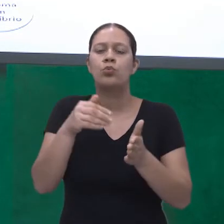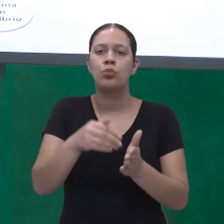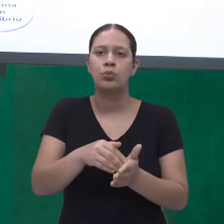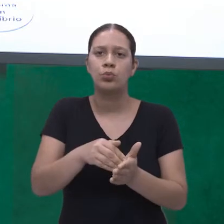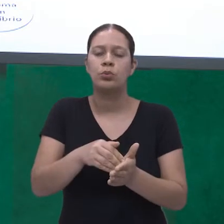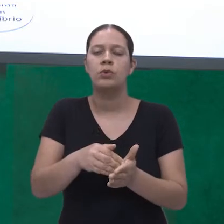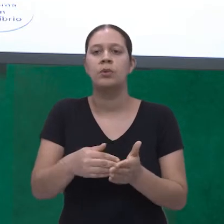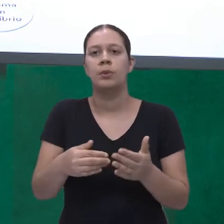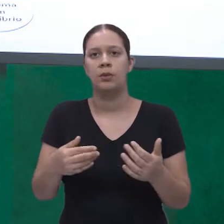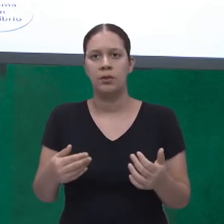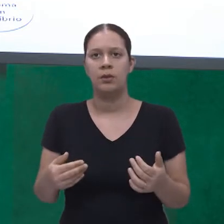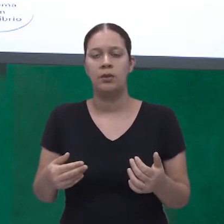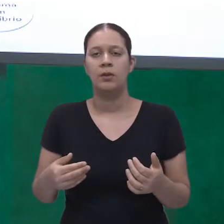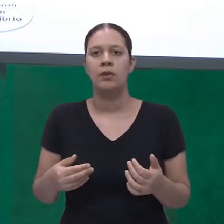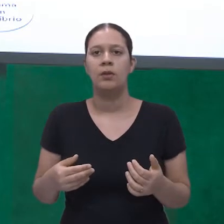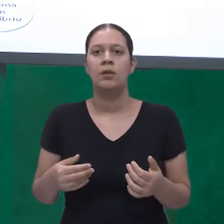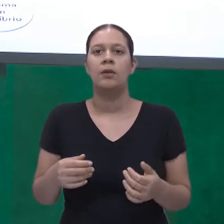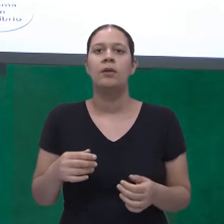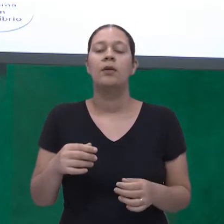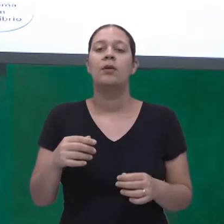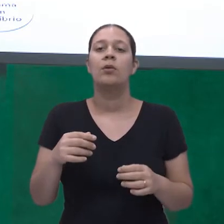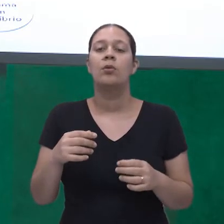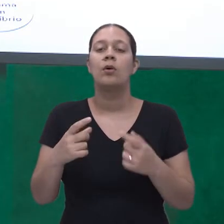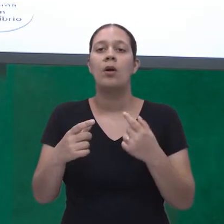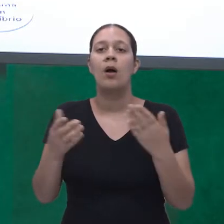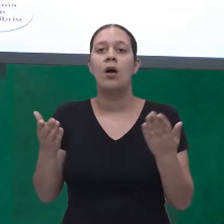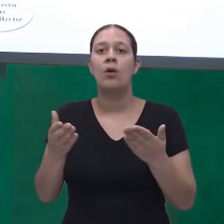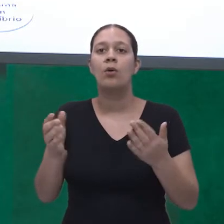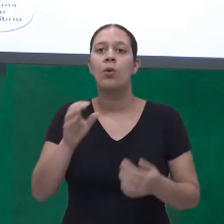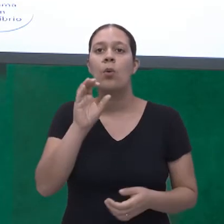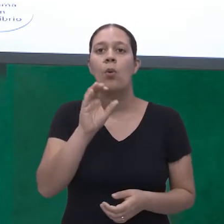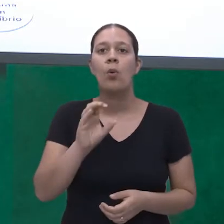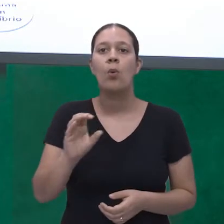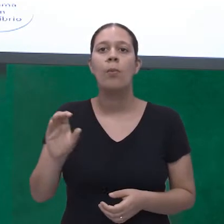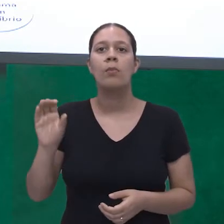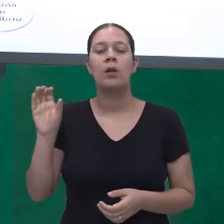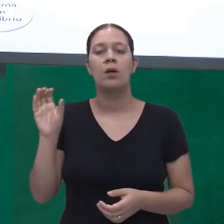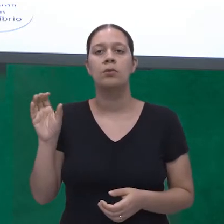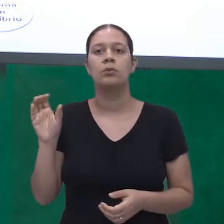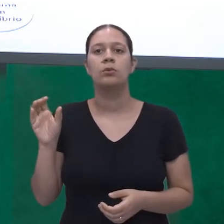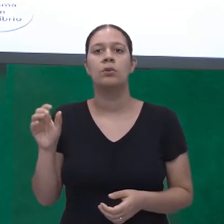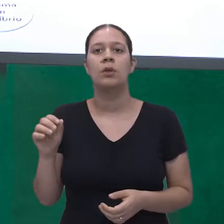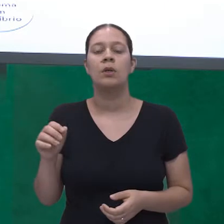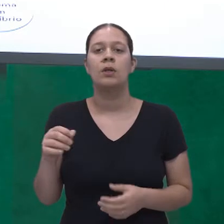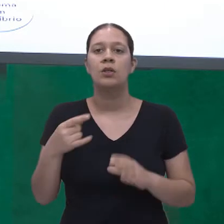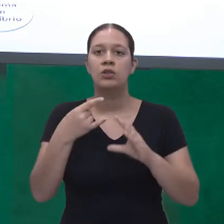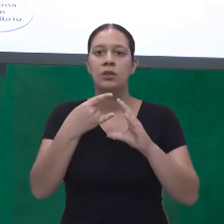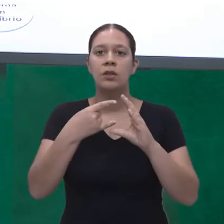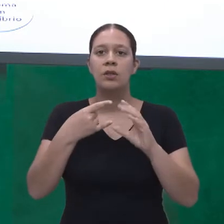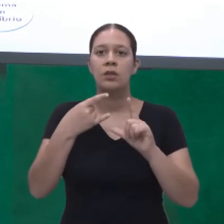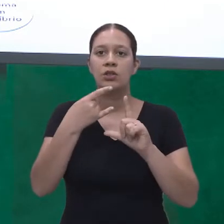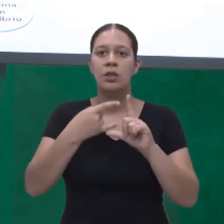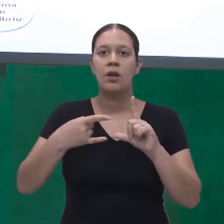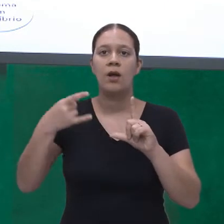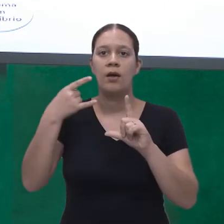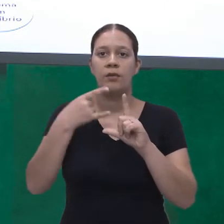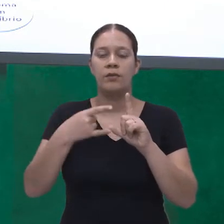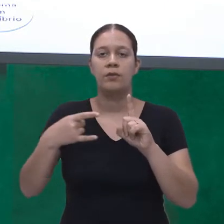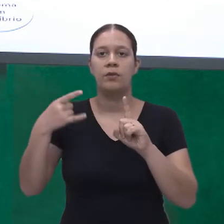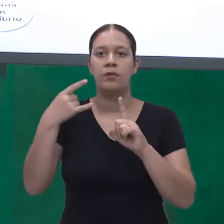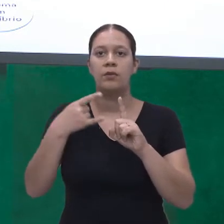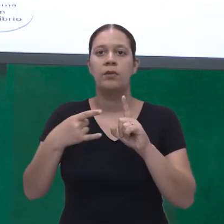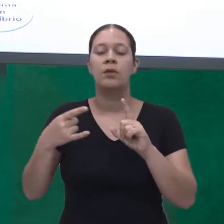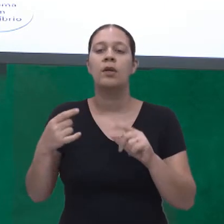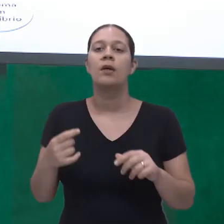bem completos, né? Ficaram bem completos aí nas nossas 3 lives. E aí, o seguinte, a energia livre